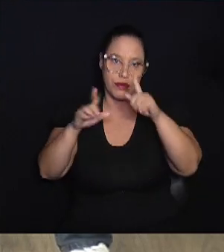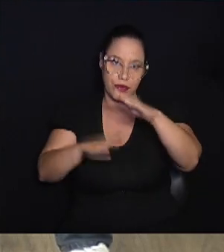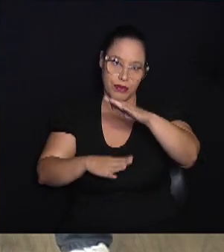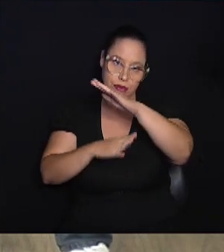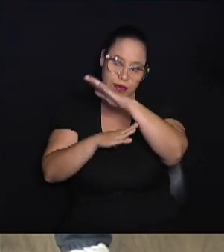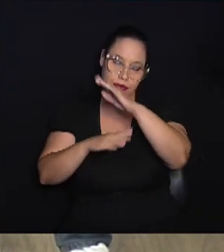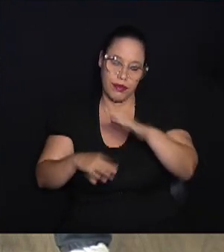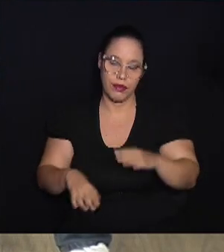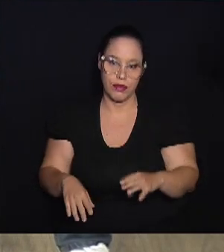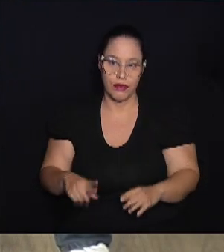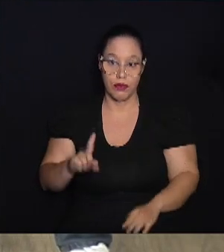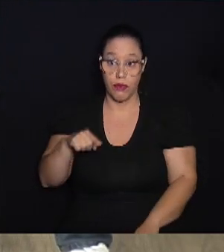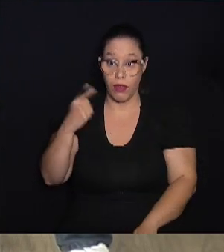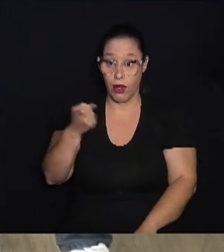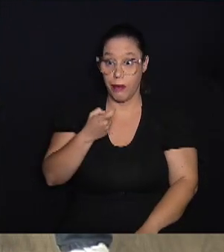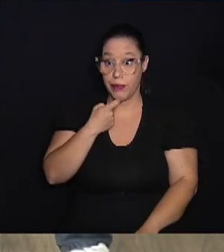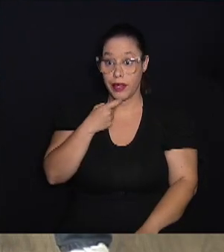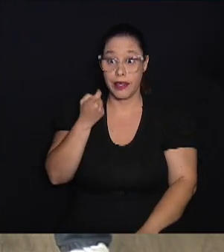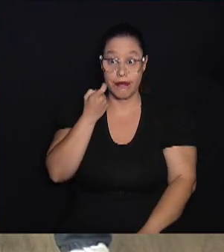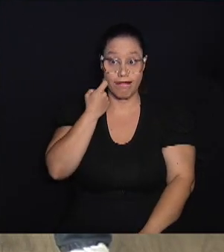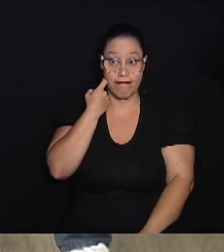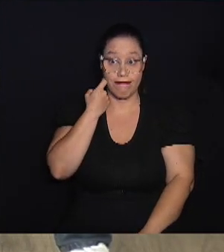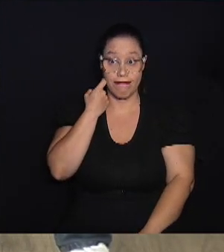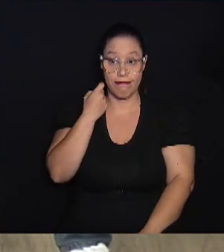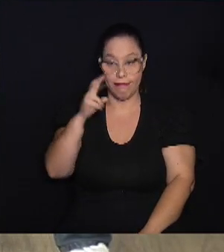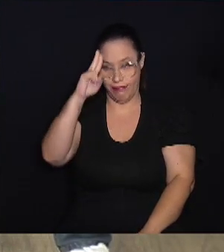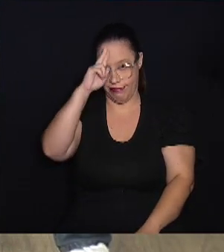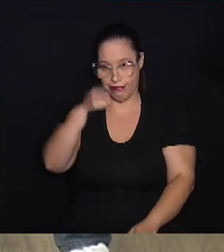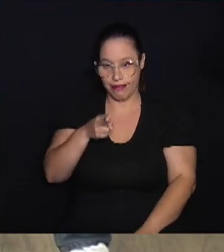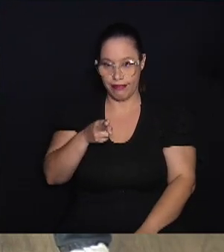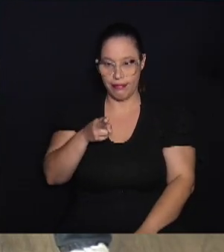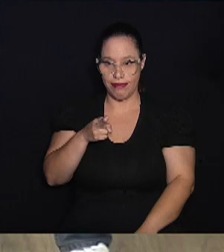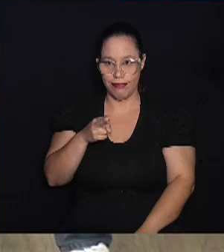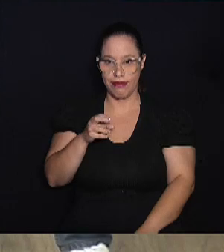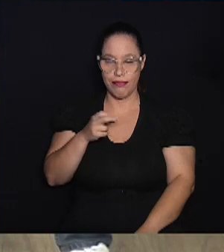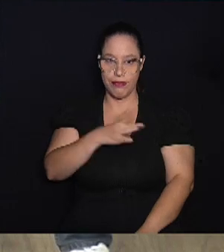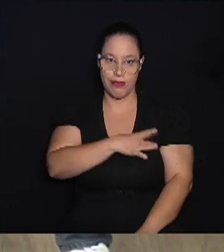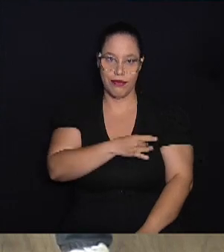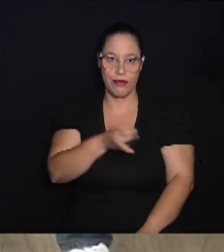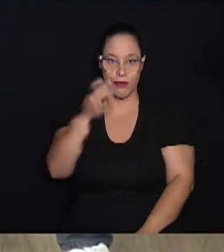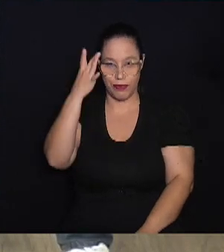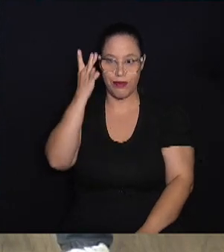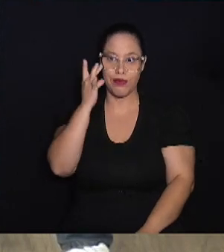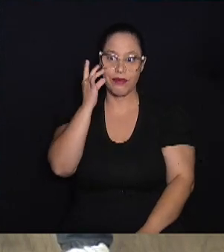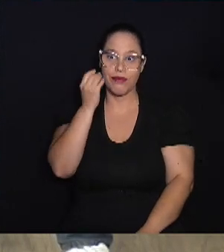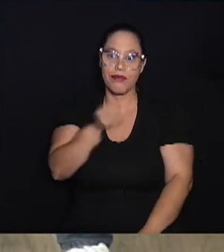retorna, então, amanhã na sexta-feira, a partir do meio-dia ao vivo. Tchau, tchau.